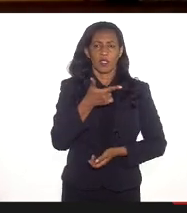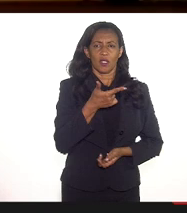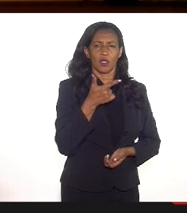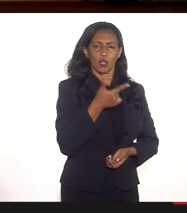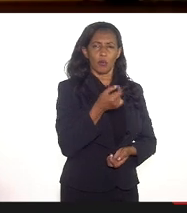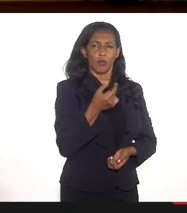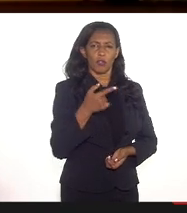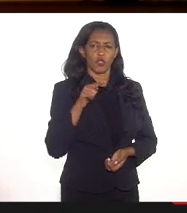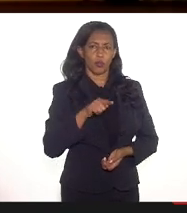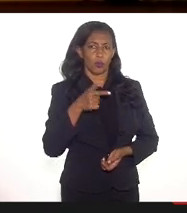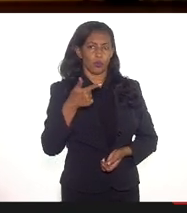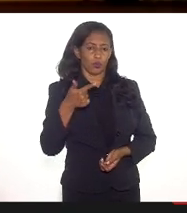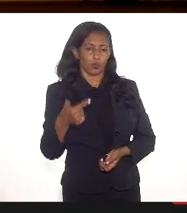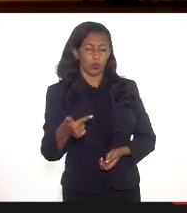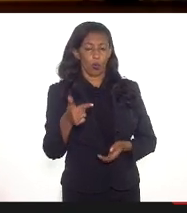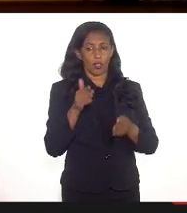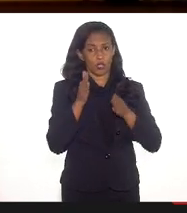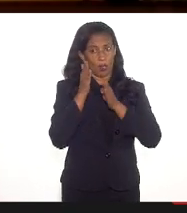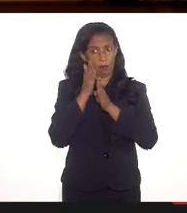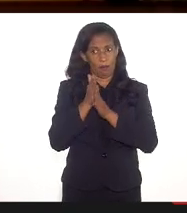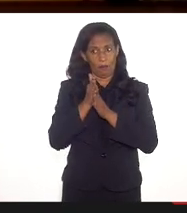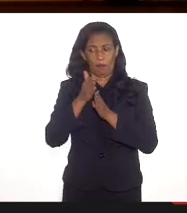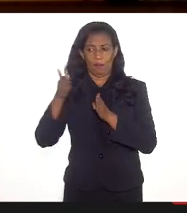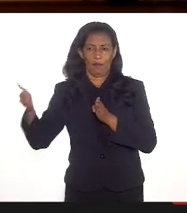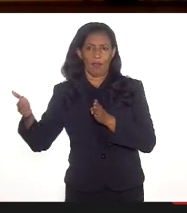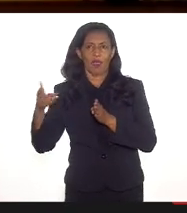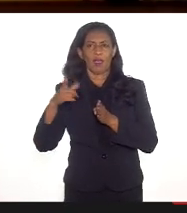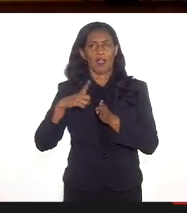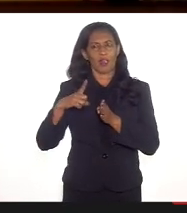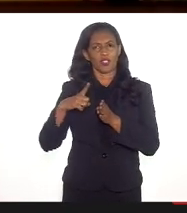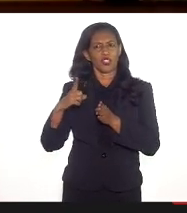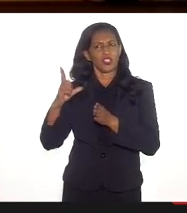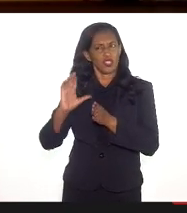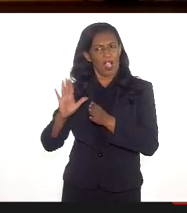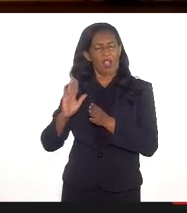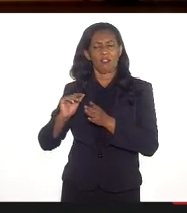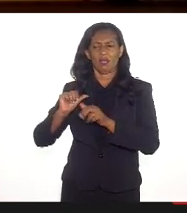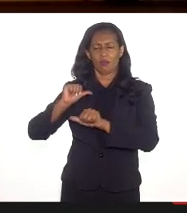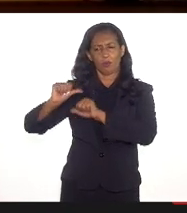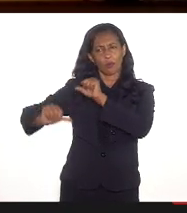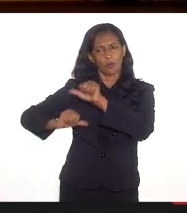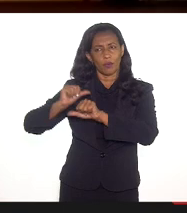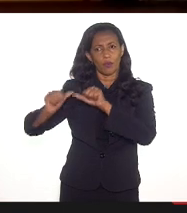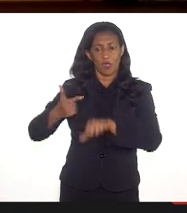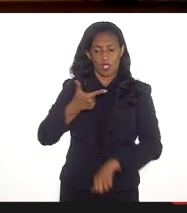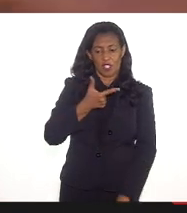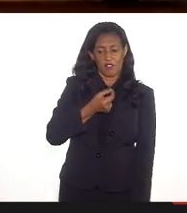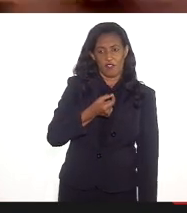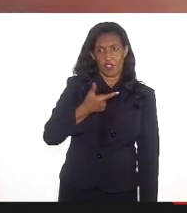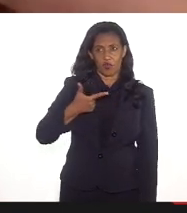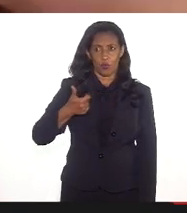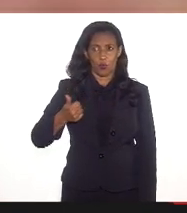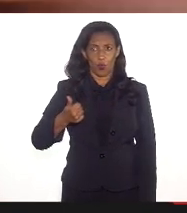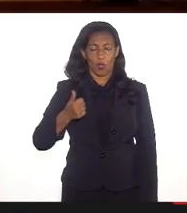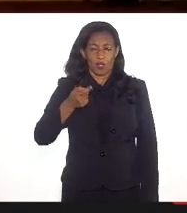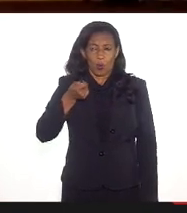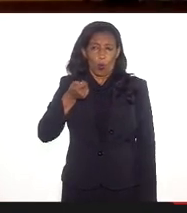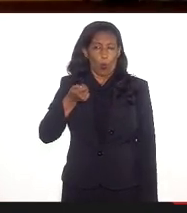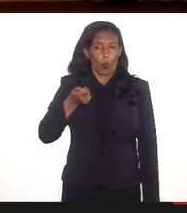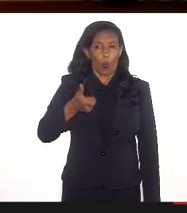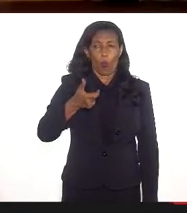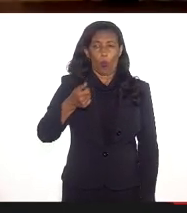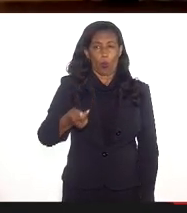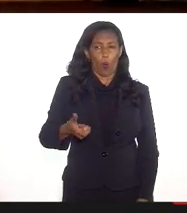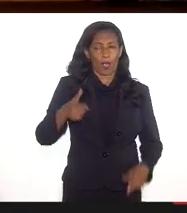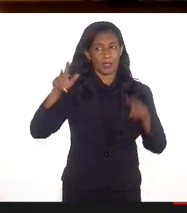gente ofertou um período excepcional, assim como nossas co-irmãs, né? Em 2020.1, nós estamos quase que, abre